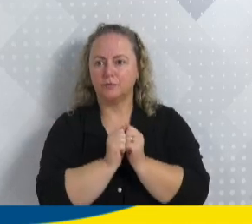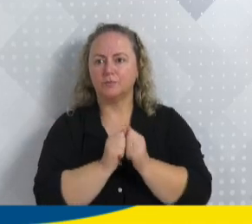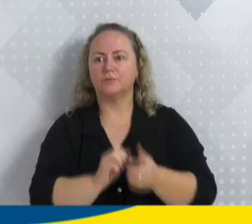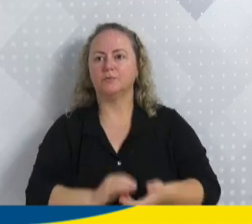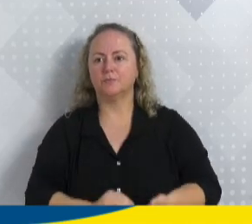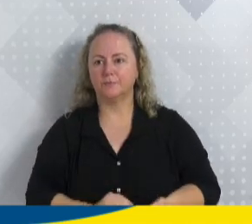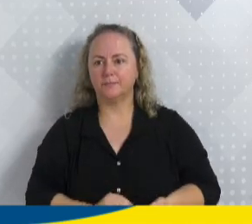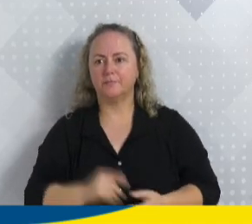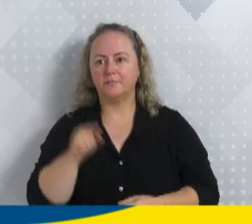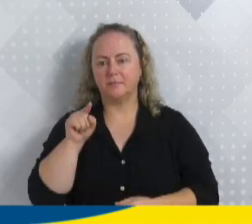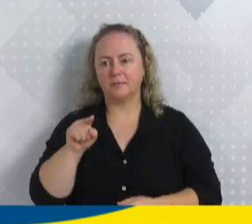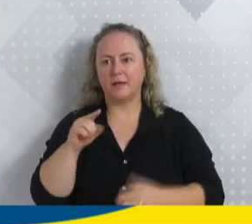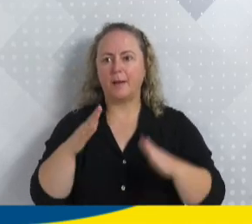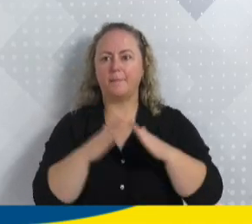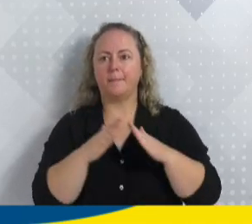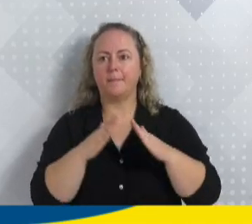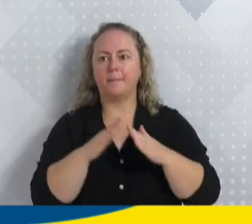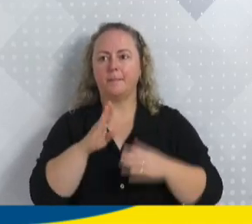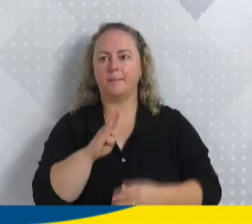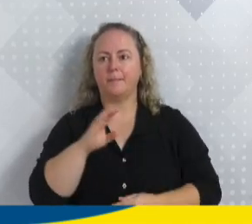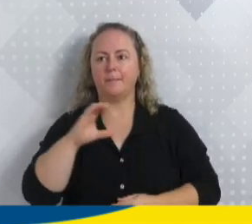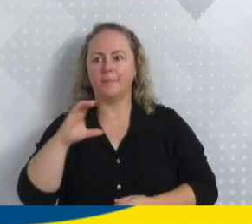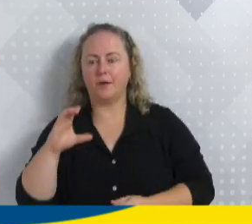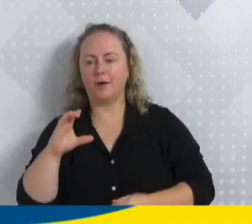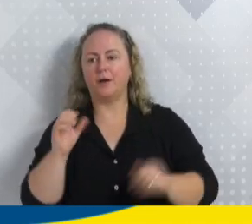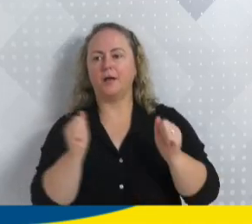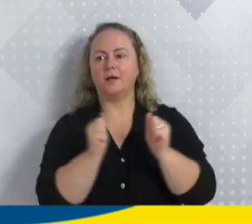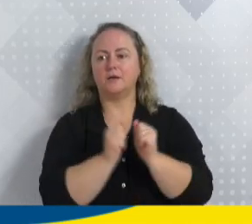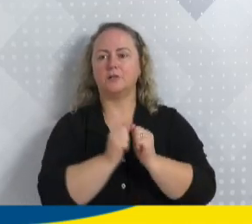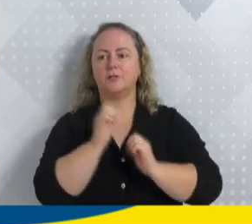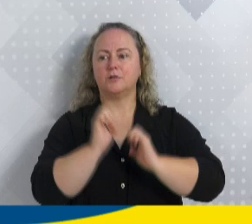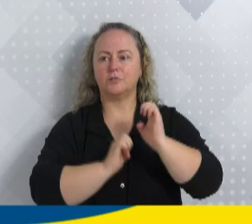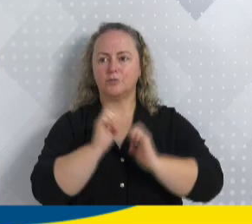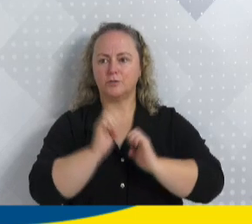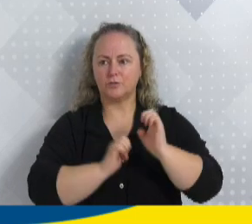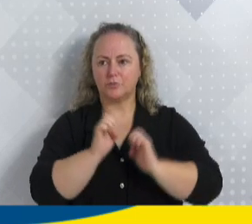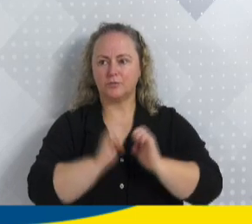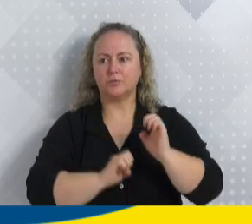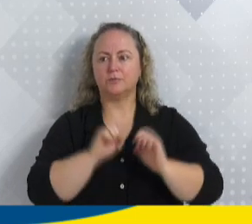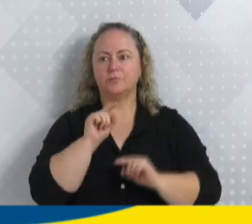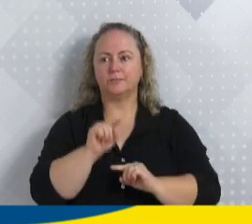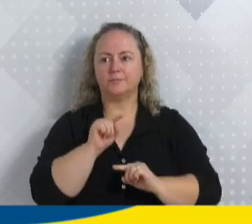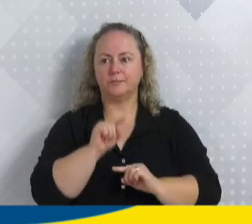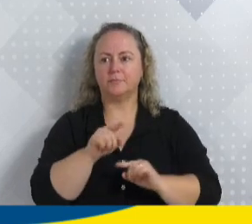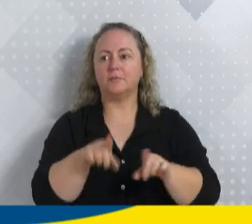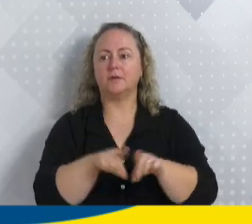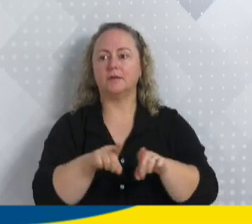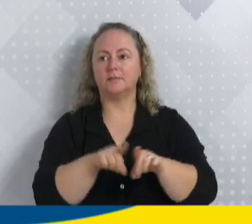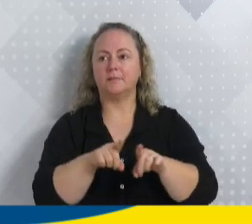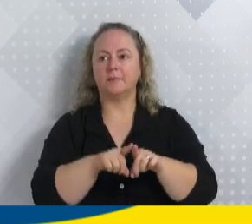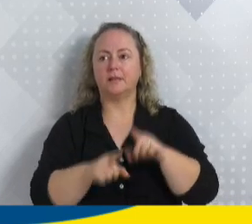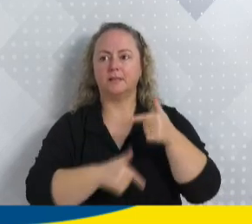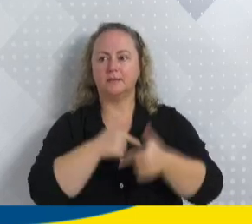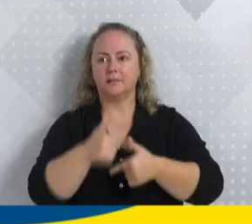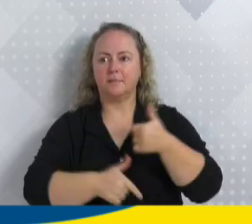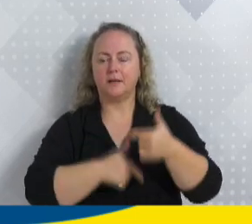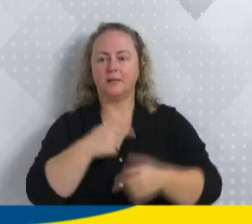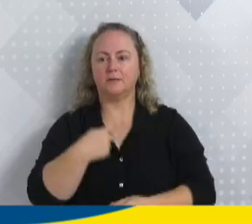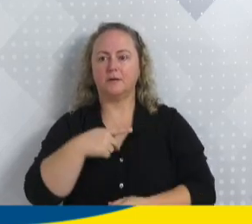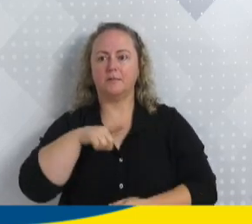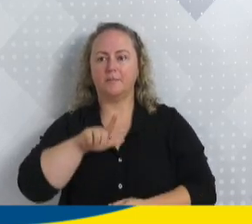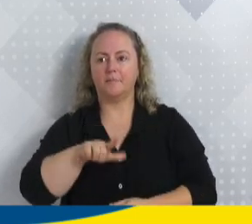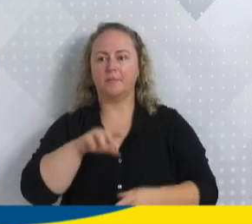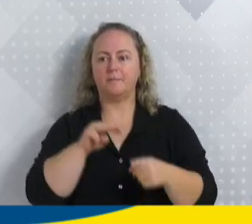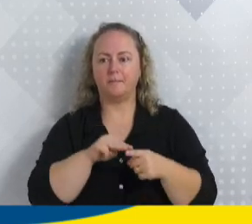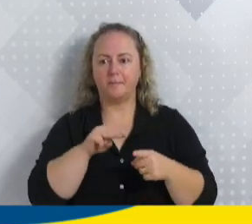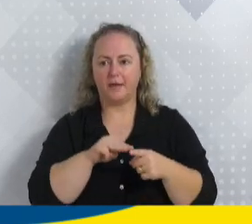morando em Balneário, junto com o empresário Emílio Dalsocchio. Estamos trabalhando aí pelo PL municipal. Fizemos um